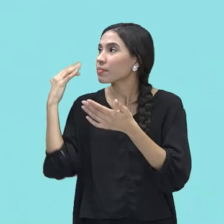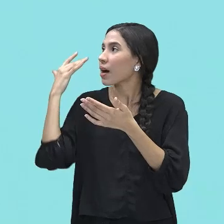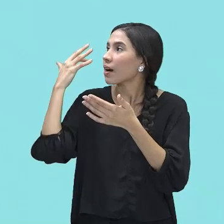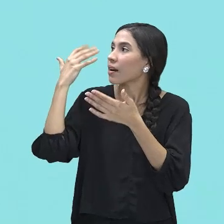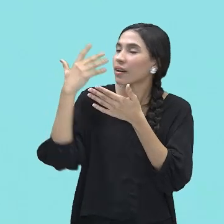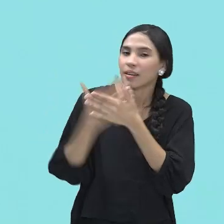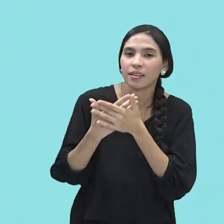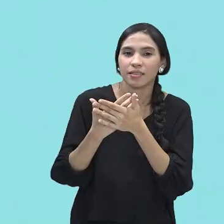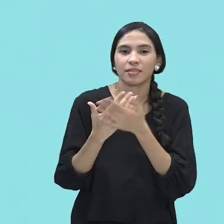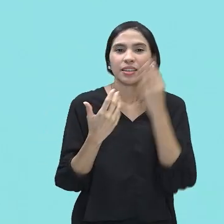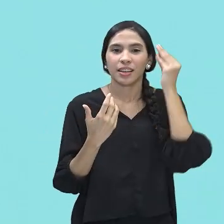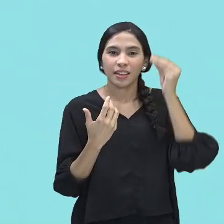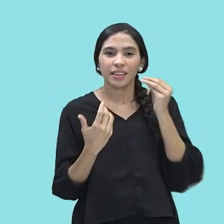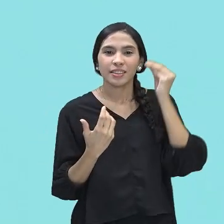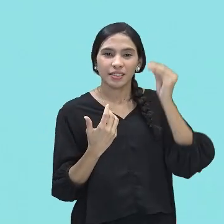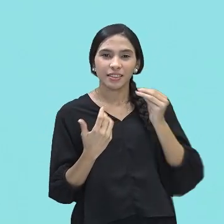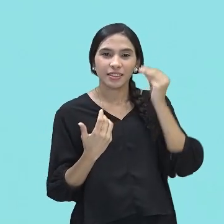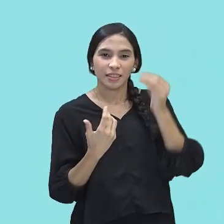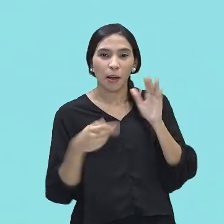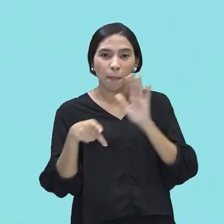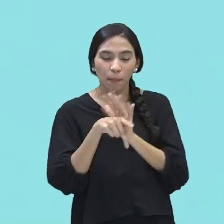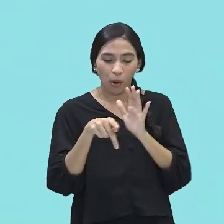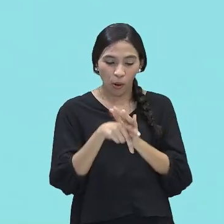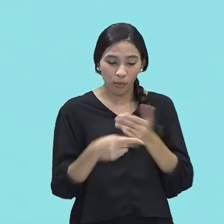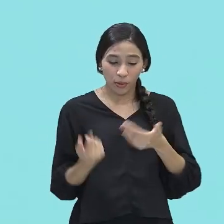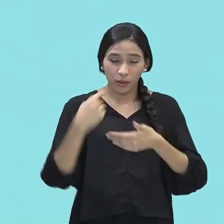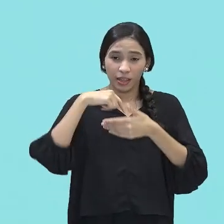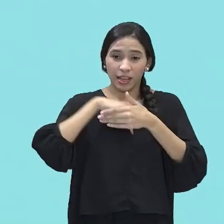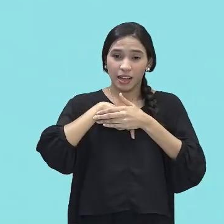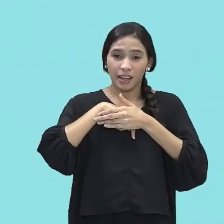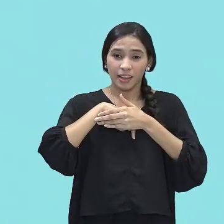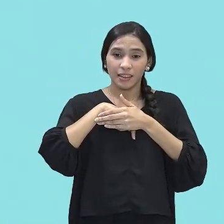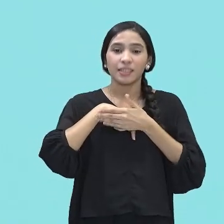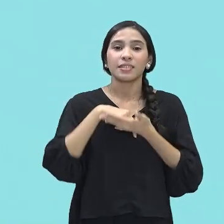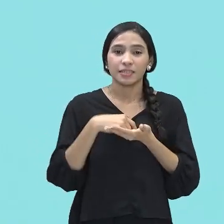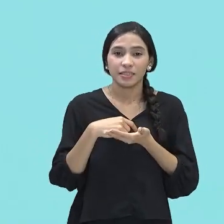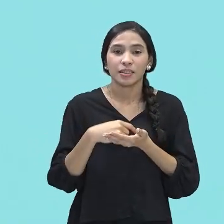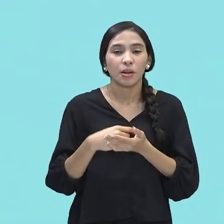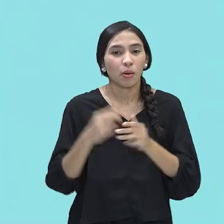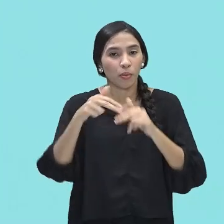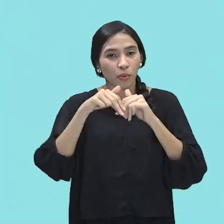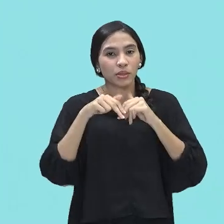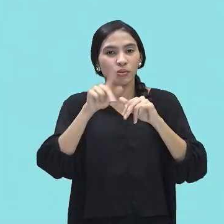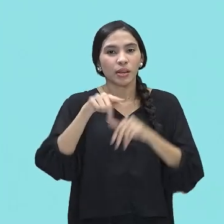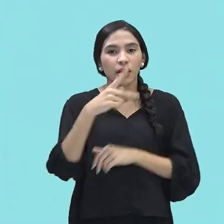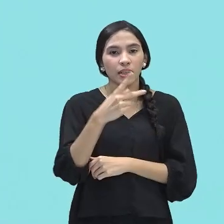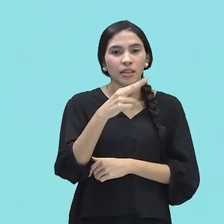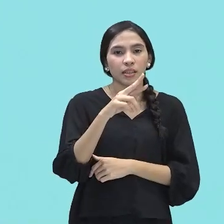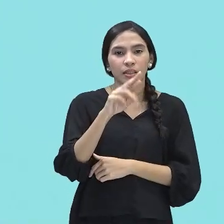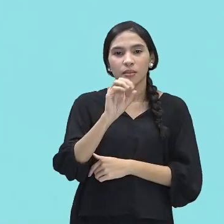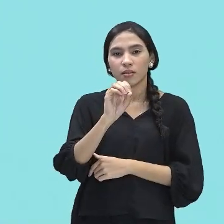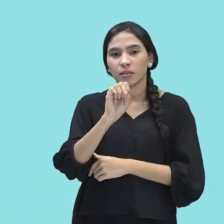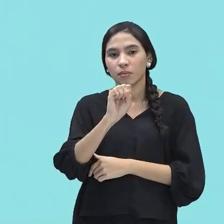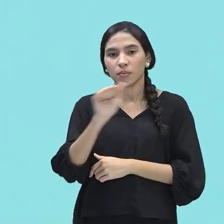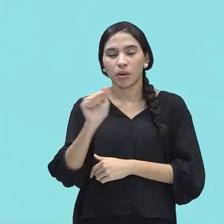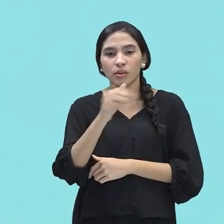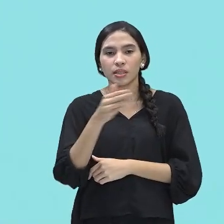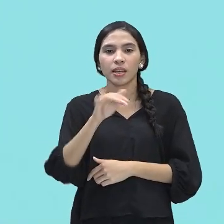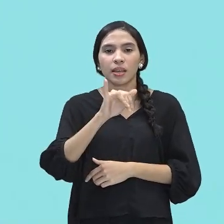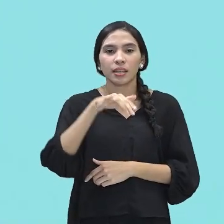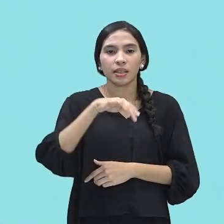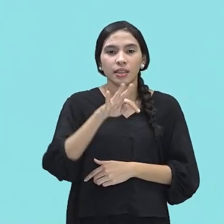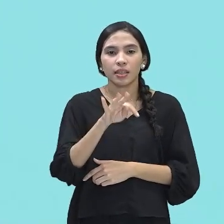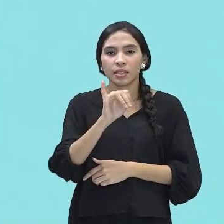a experiência do interior de Joana. Por isso que eu estou falando para vocês que é uma prosa intimista, porque ali é o que ela passou e o momento com ela